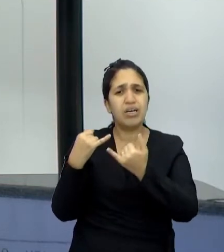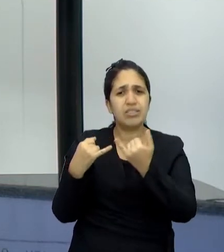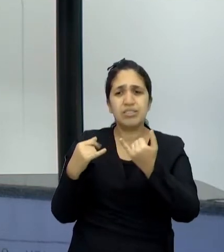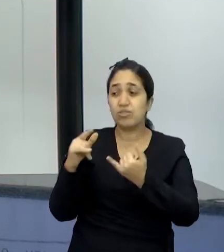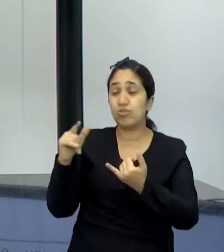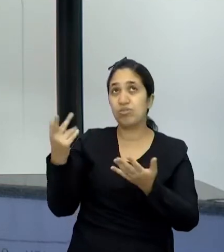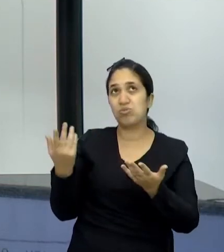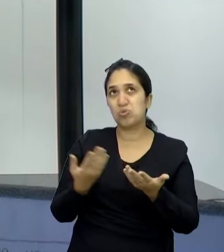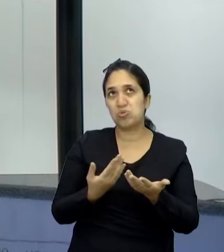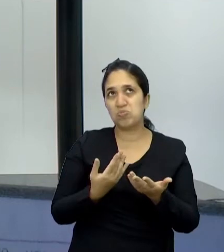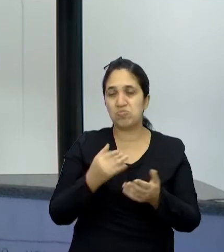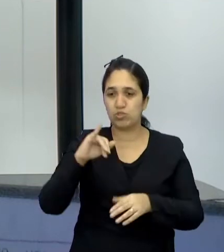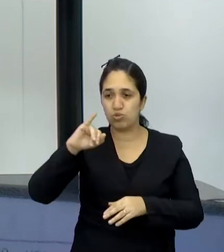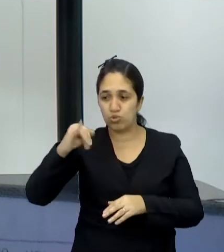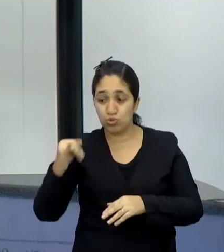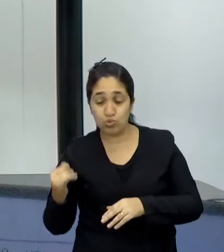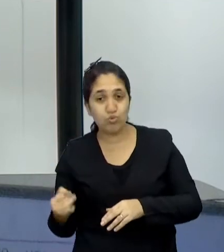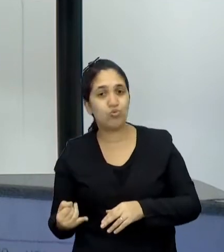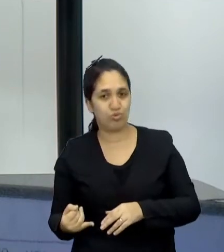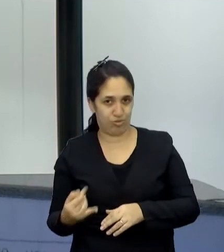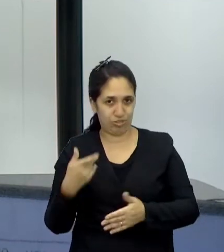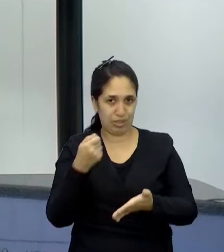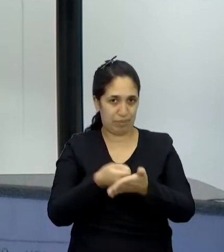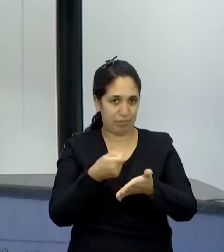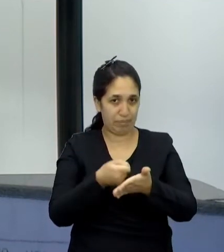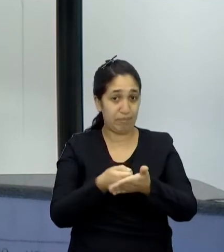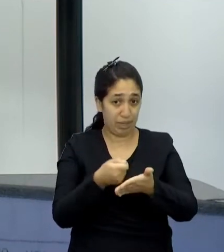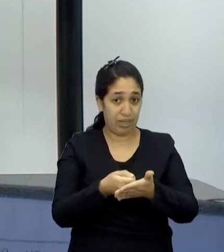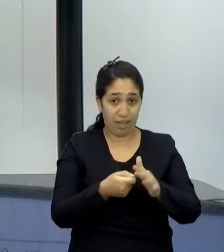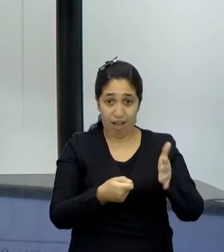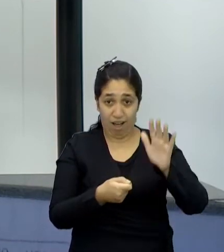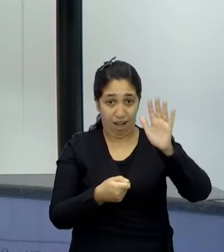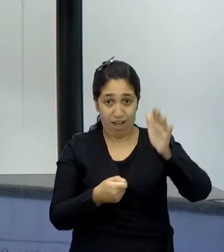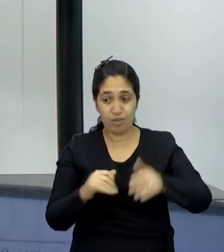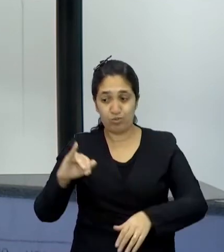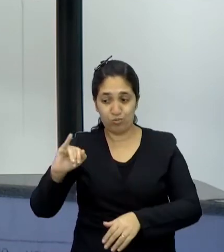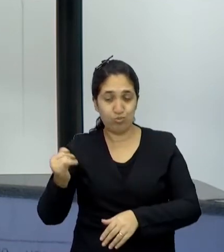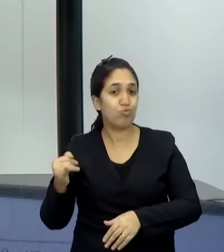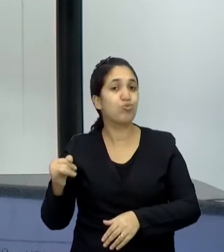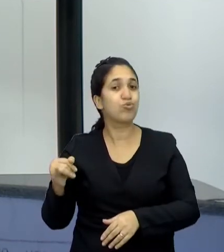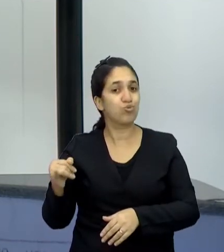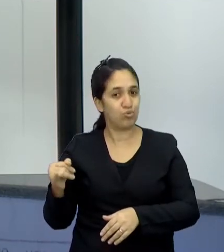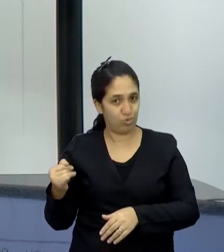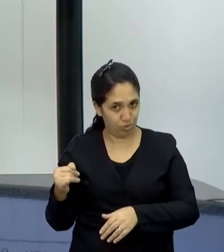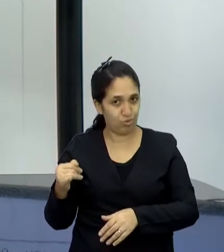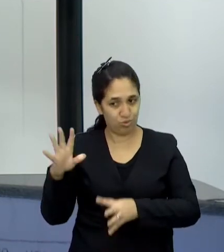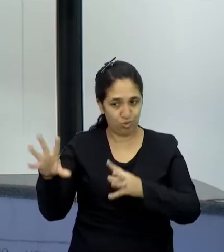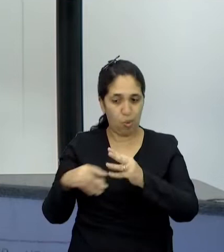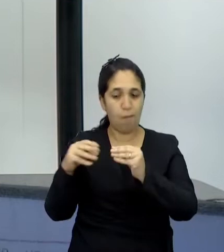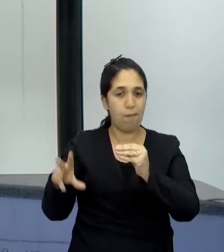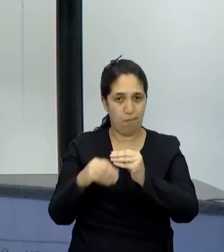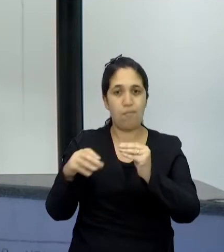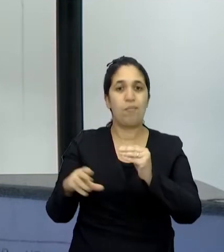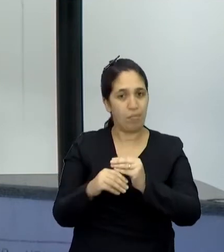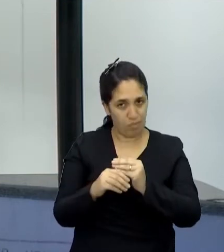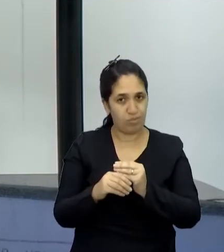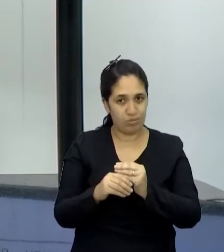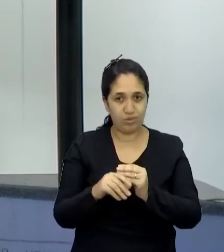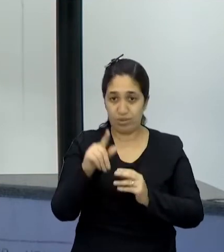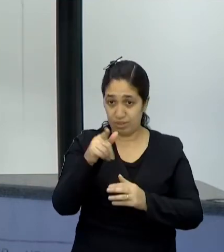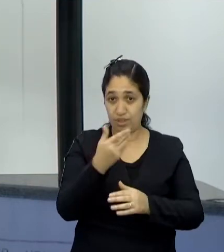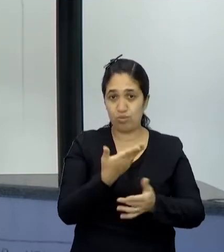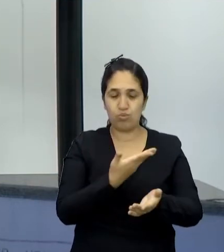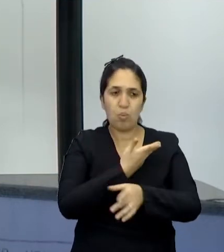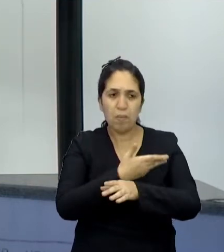paga juros de contas muito altas aí que você tem, ou de poupança, que são os juros compostos, tá bom? O